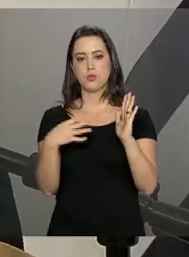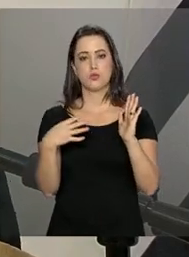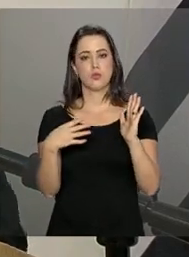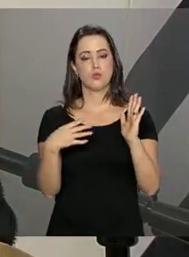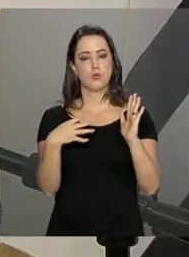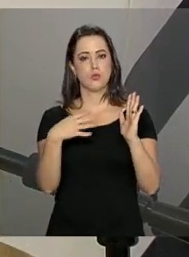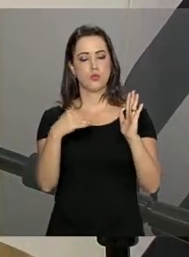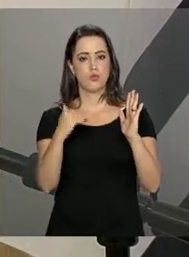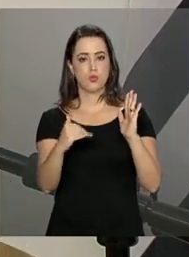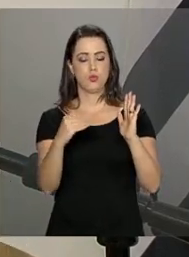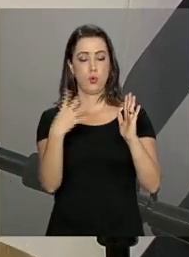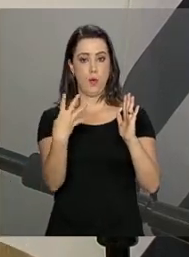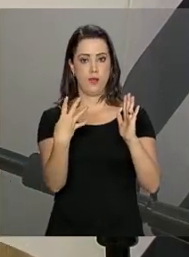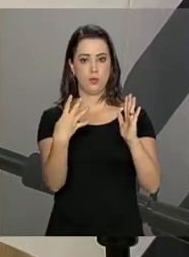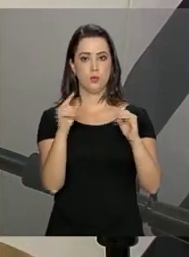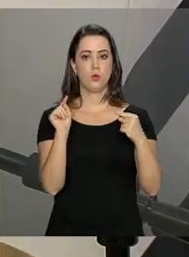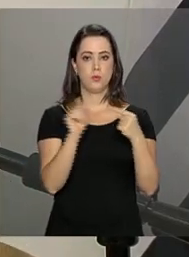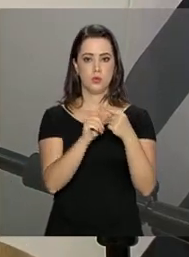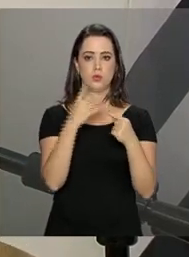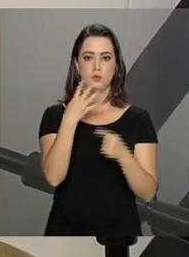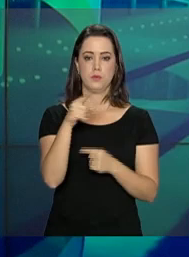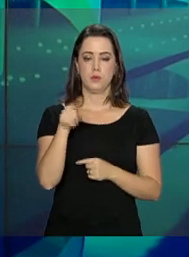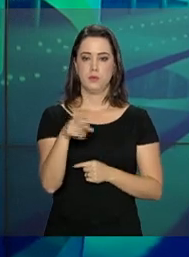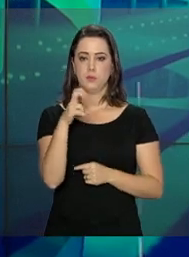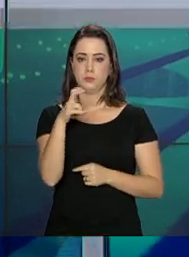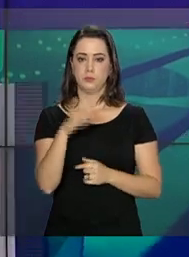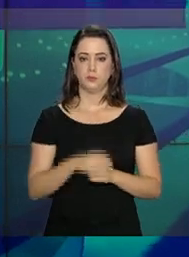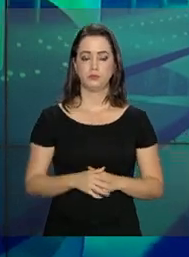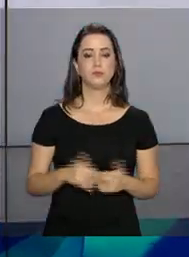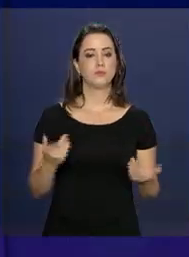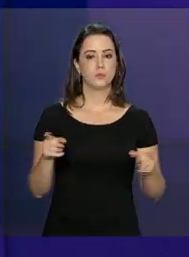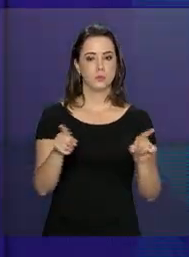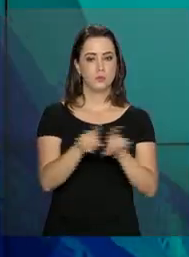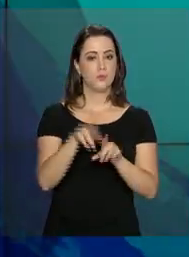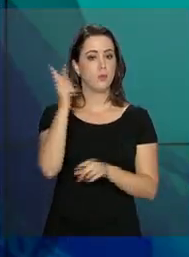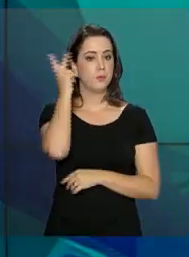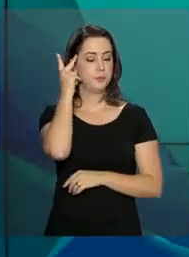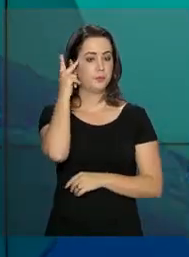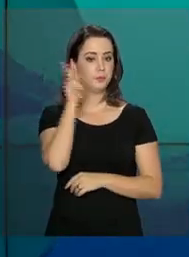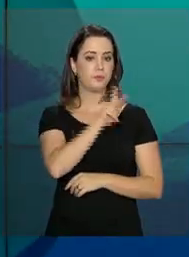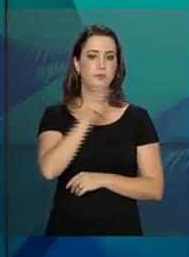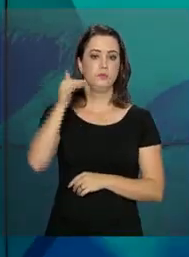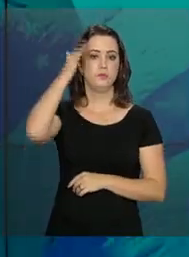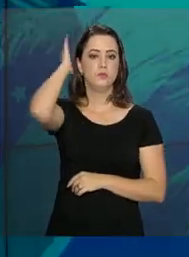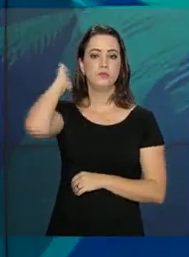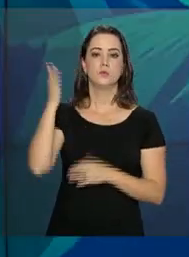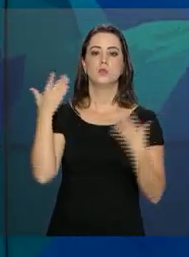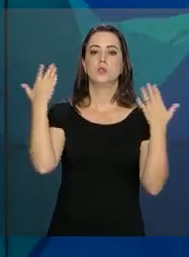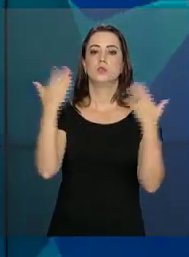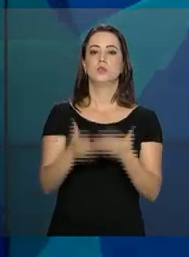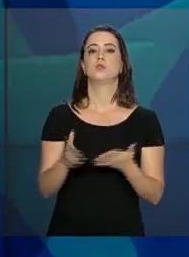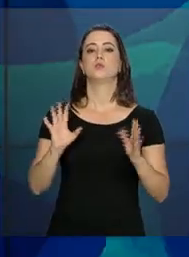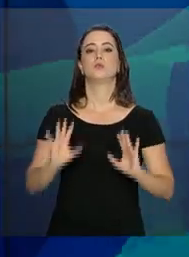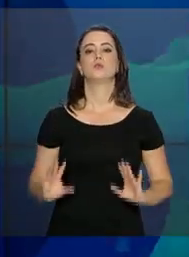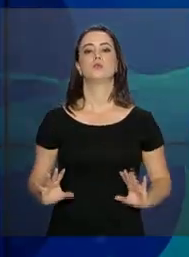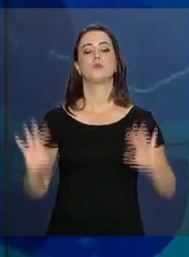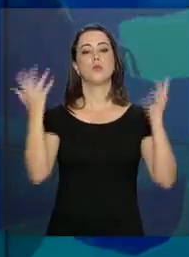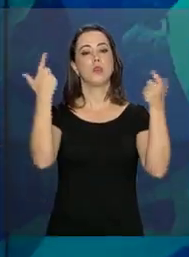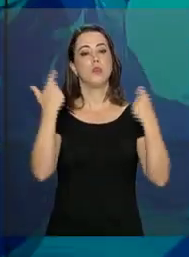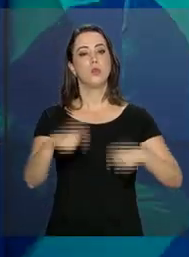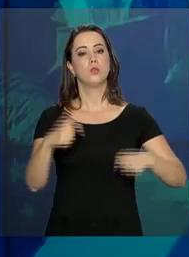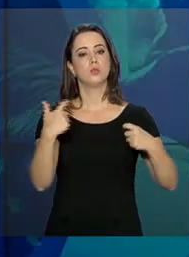quando a meta é 4 4 6 e foi também em são paulo que o presidente michel temer participou hoje de um evento